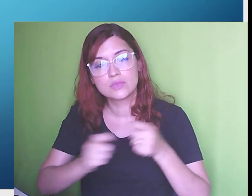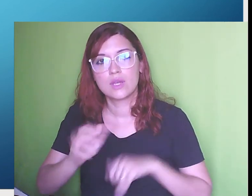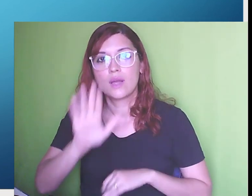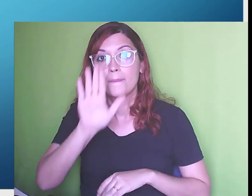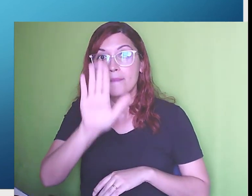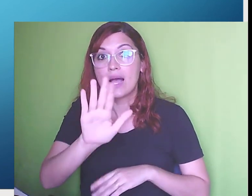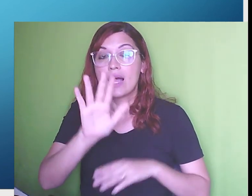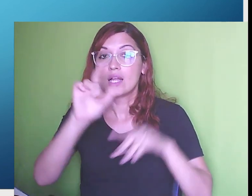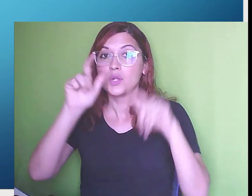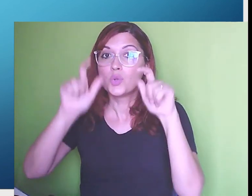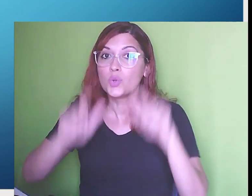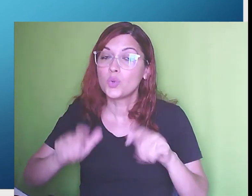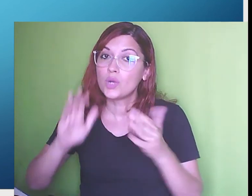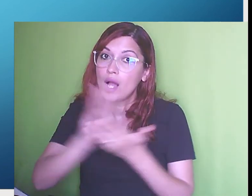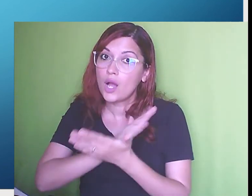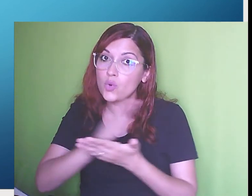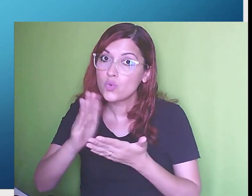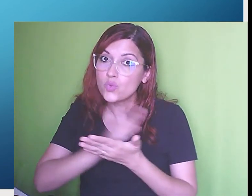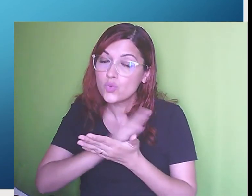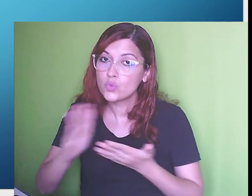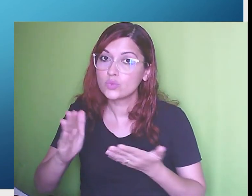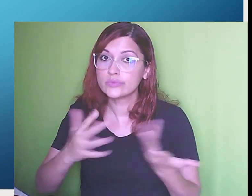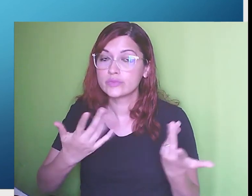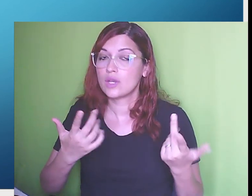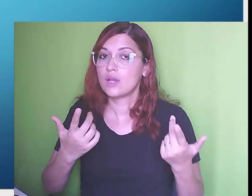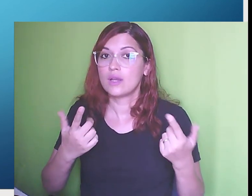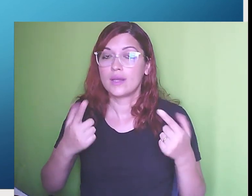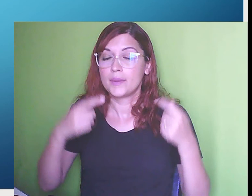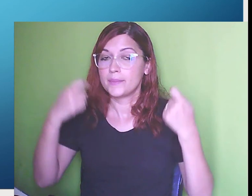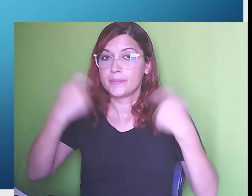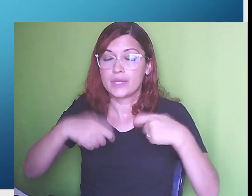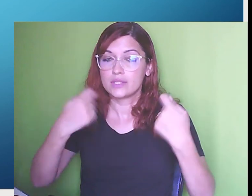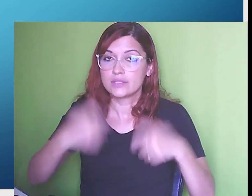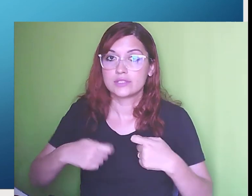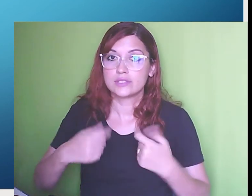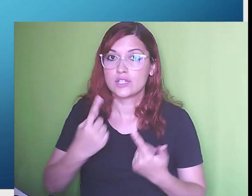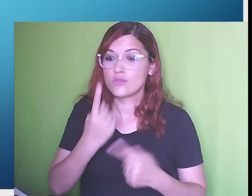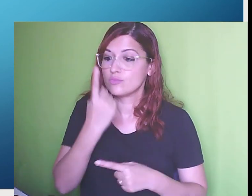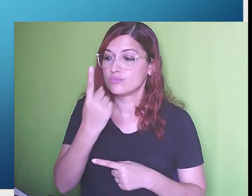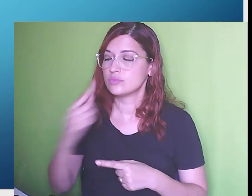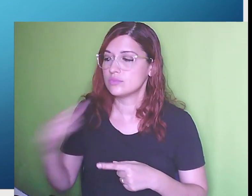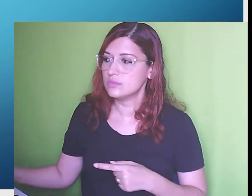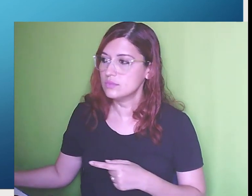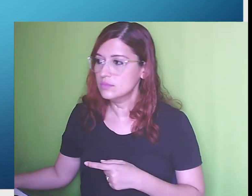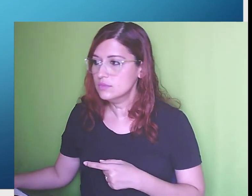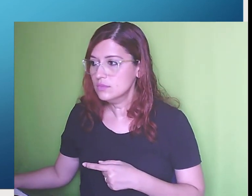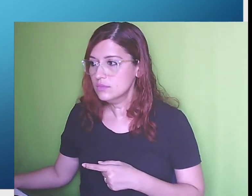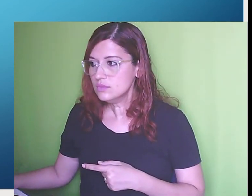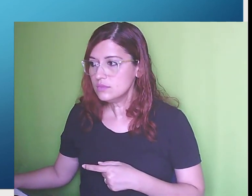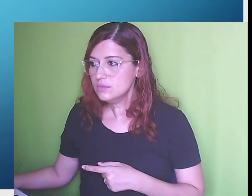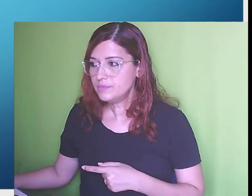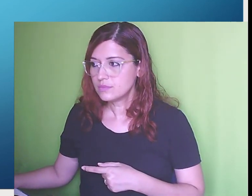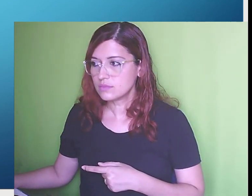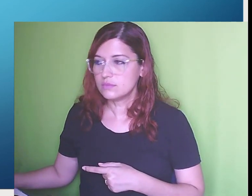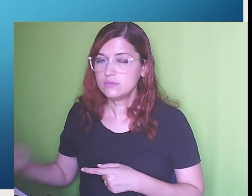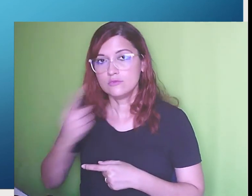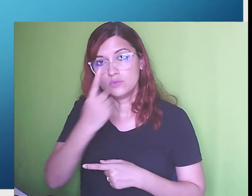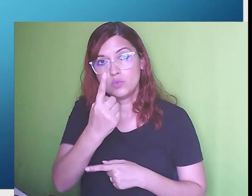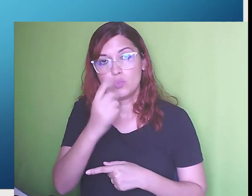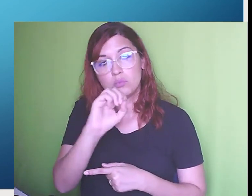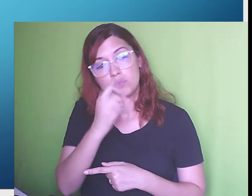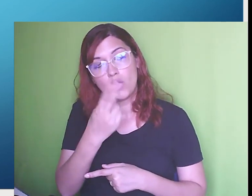Ajuda você a economizar no projeto, mas isso vai depender do local, porque em alguns, o fator de demanda vai ser 1,